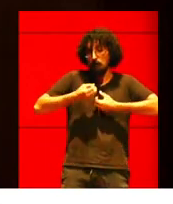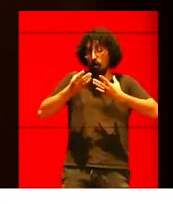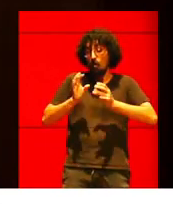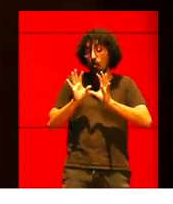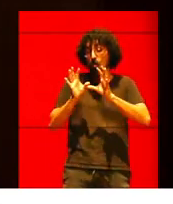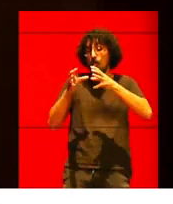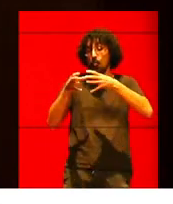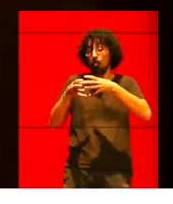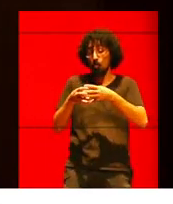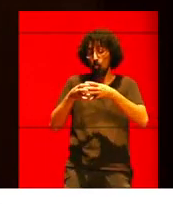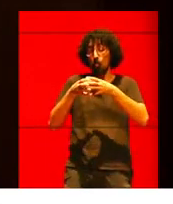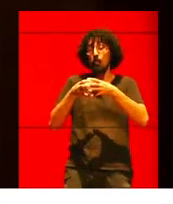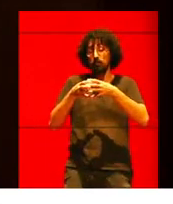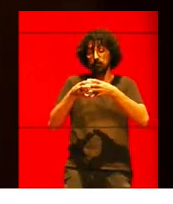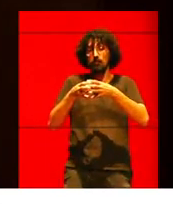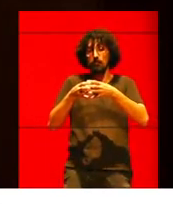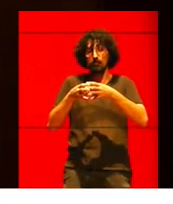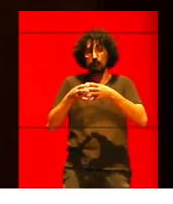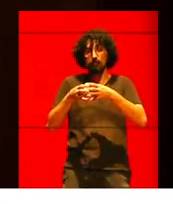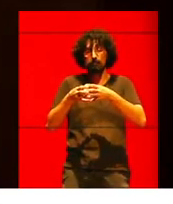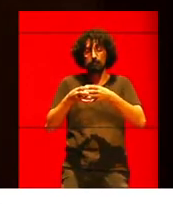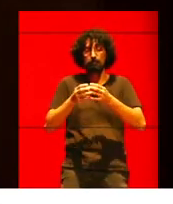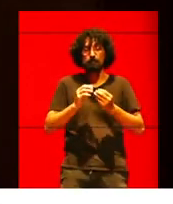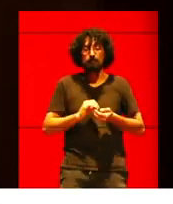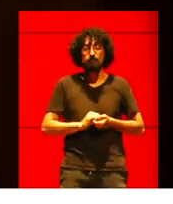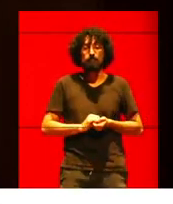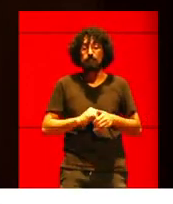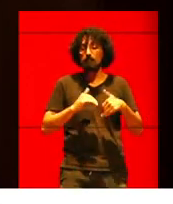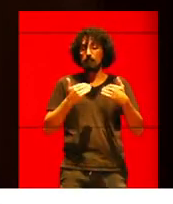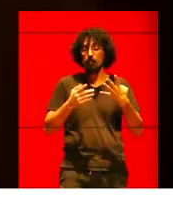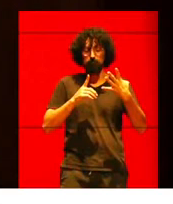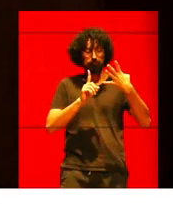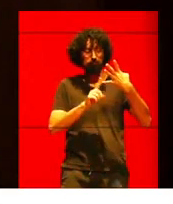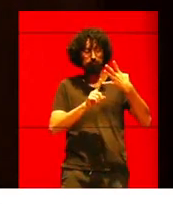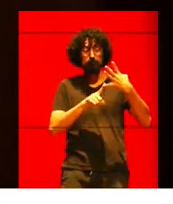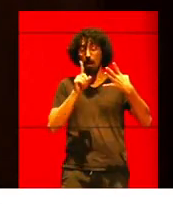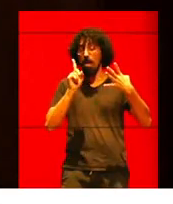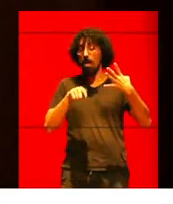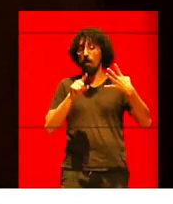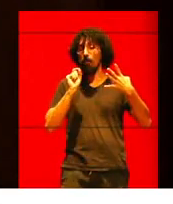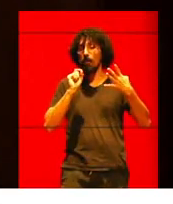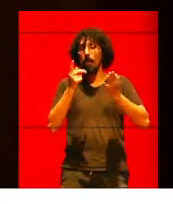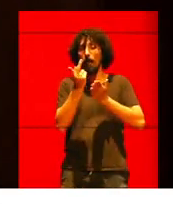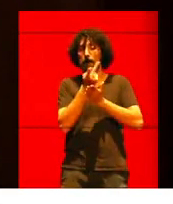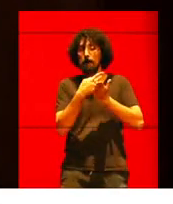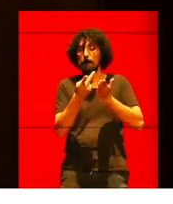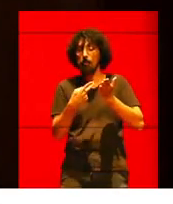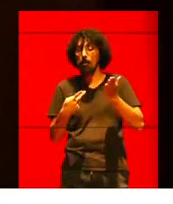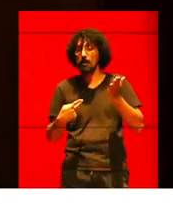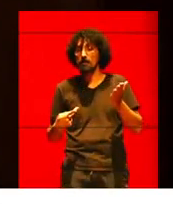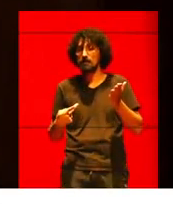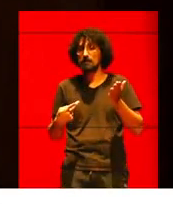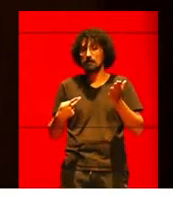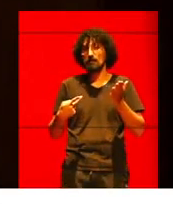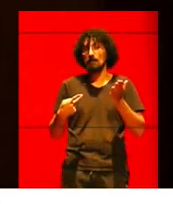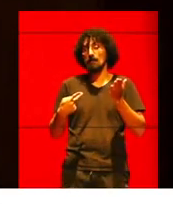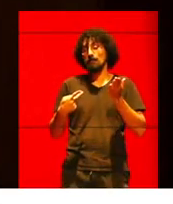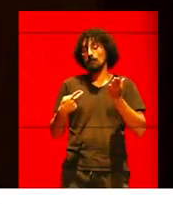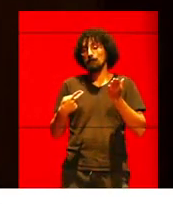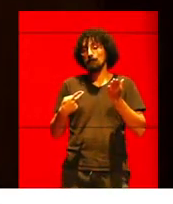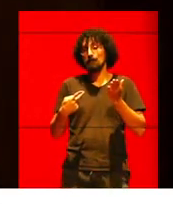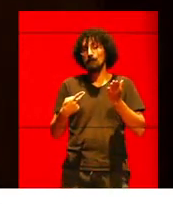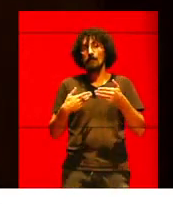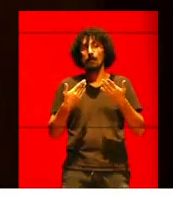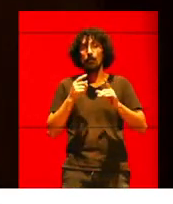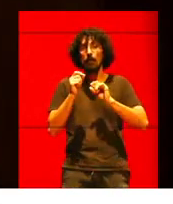tradução. Alguma coisa acontece no meu coração. Essa é a poesia que denota São Paulo, chama-se Tampa. Mas